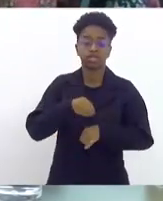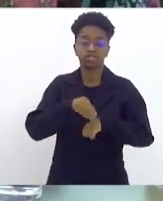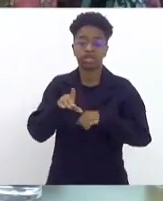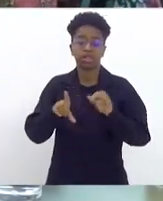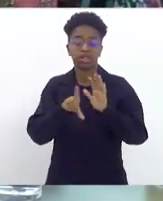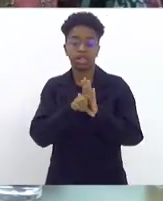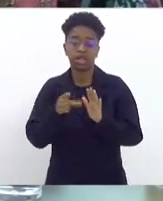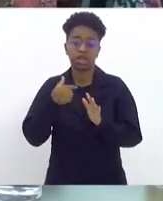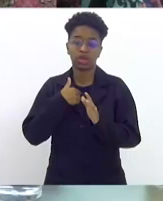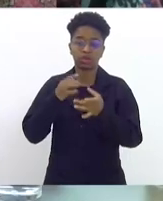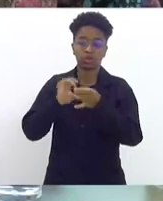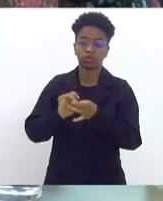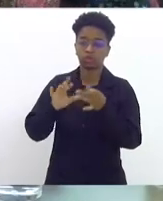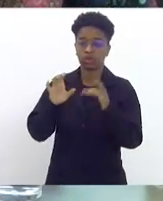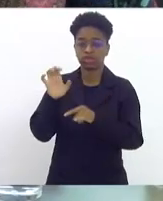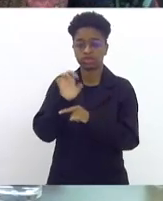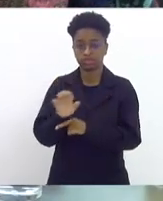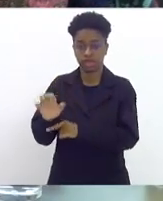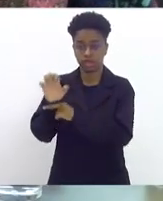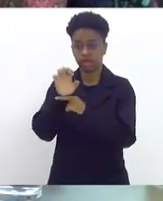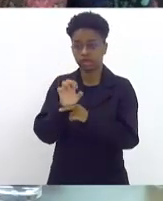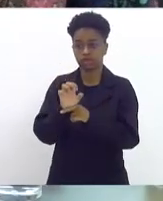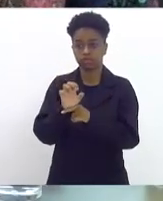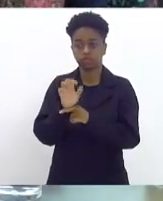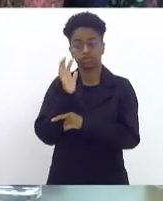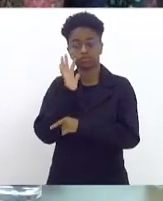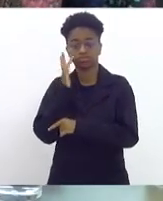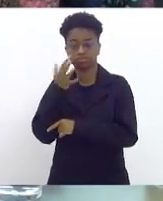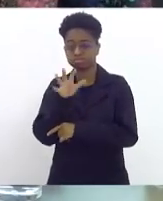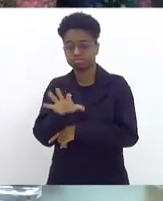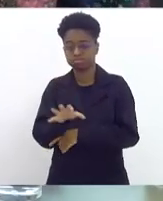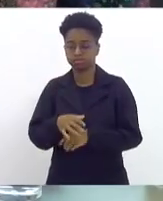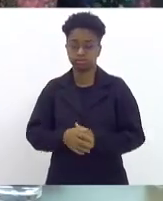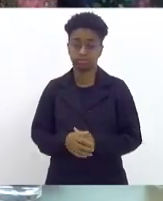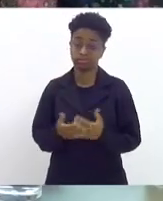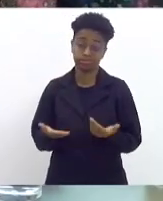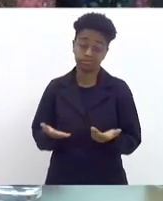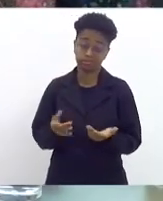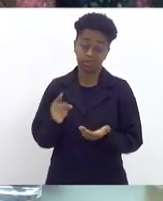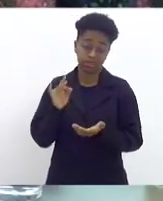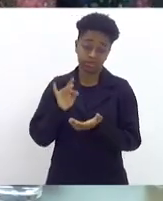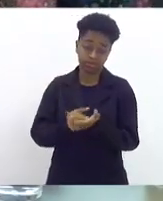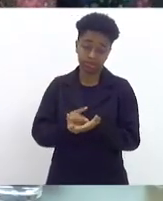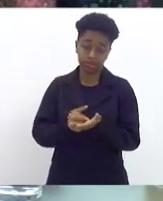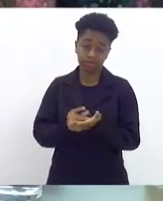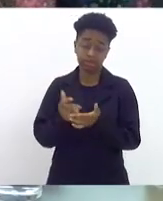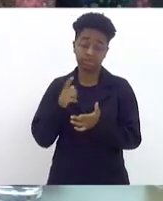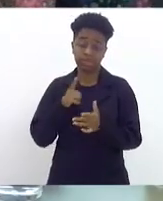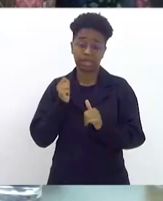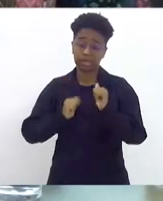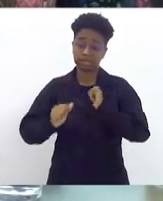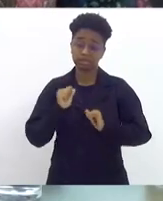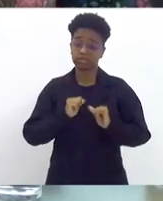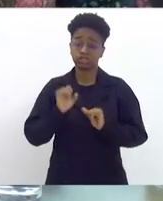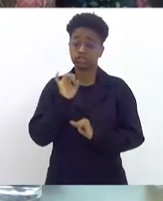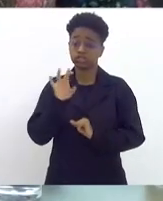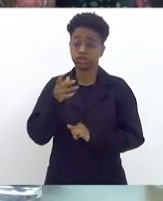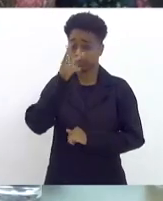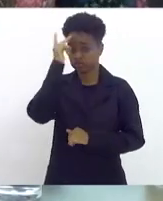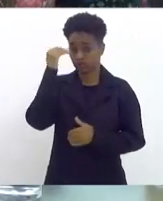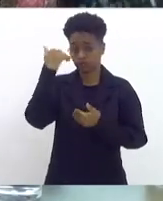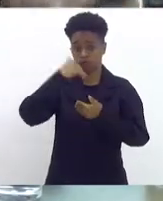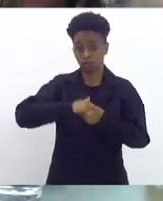que autoriza o estado a tomar a seguinte decisão então no final da história vai gerar expectativa para aquele que votou em mim